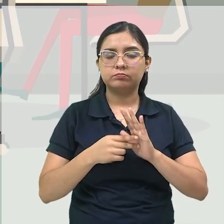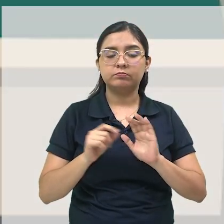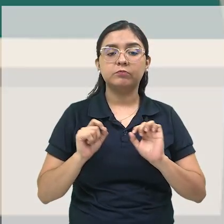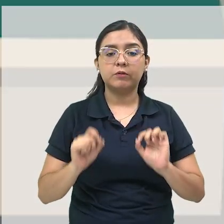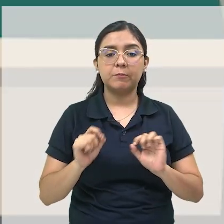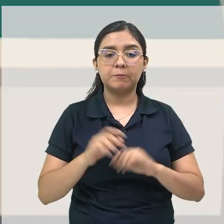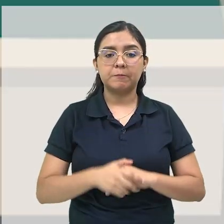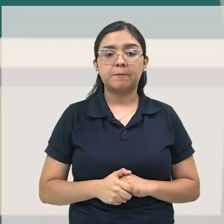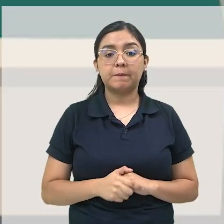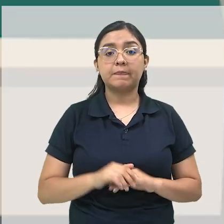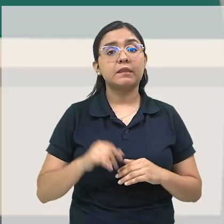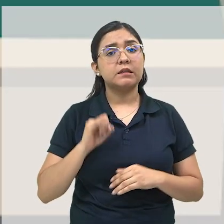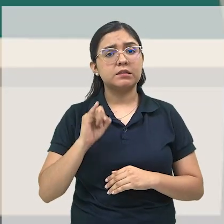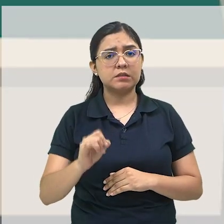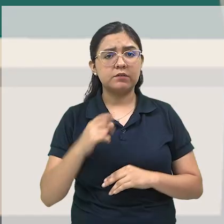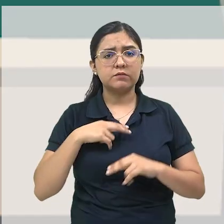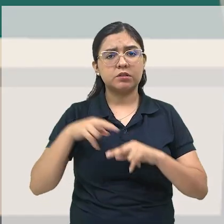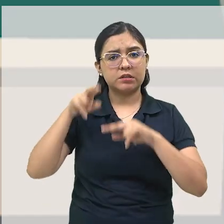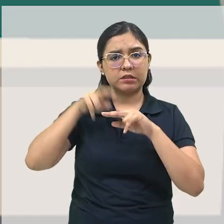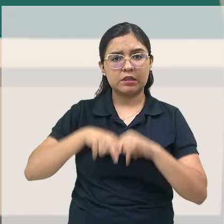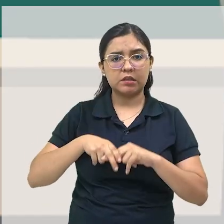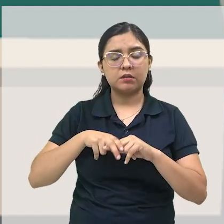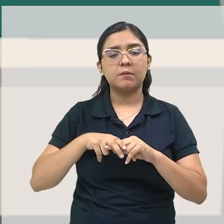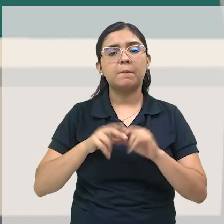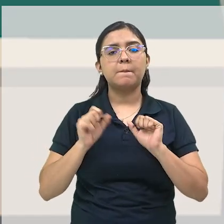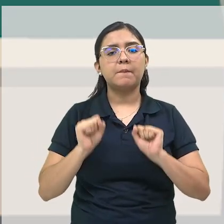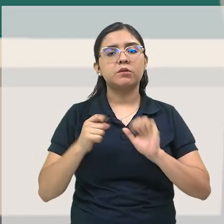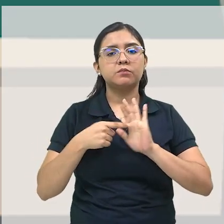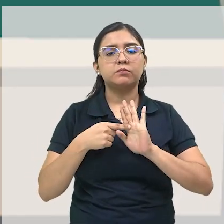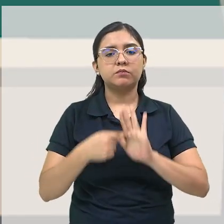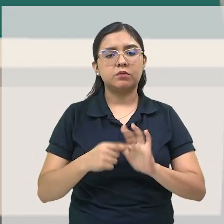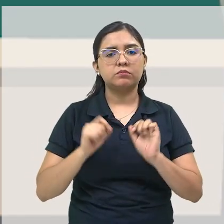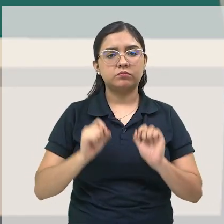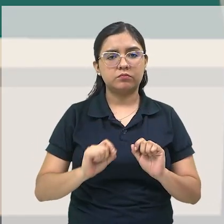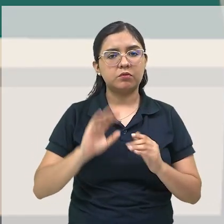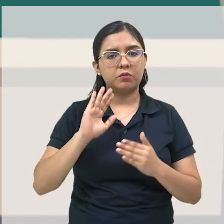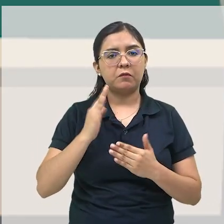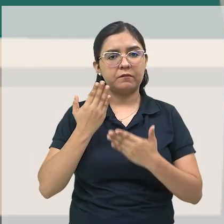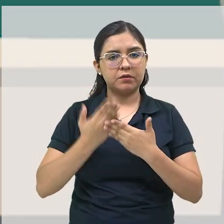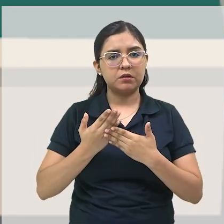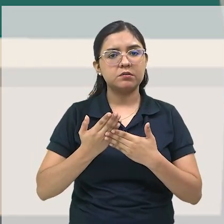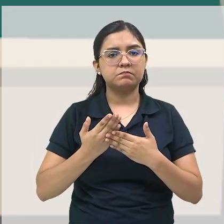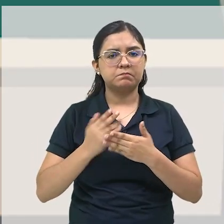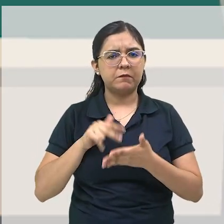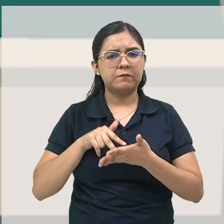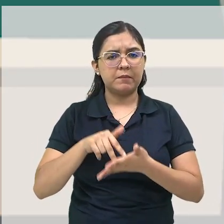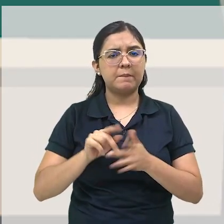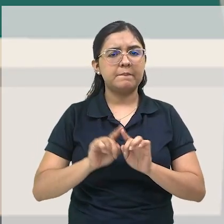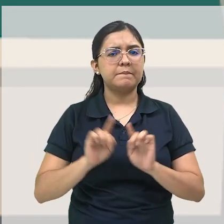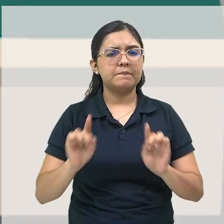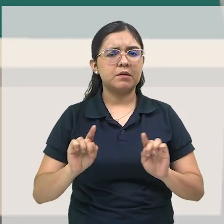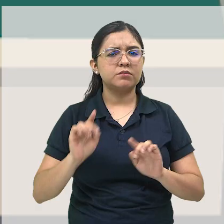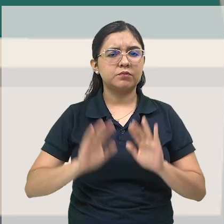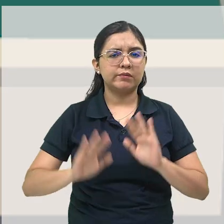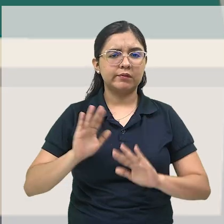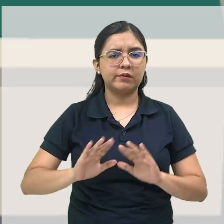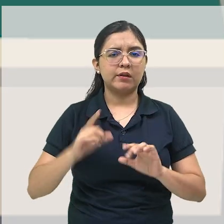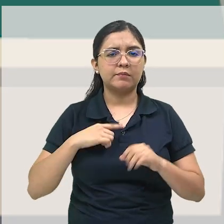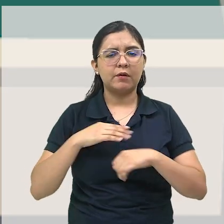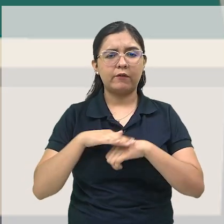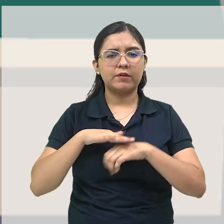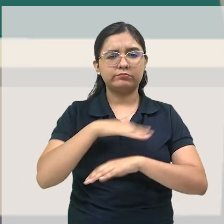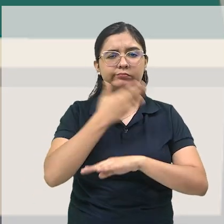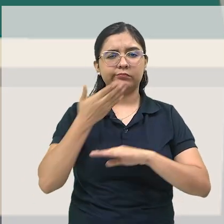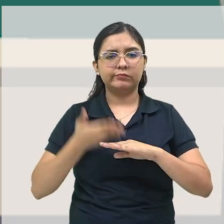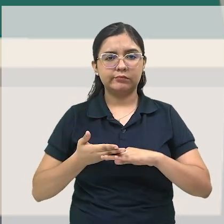você. Quando elas estão cruzadas, elas podem demonstrar confiança e firmeza, mas cuidado para não ficar uma conversa